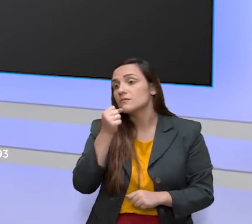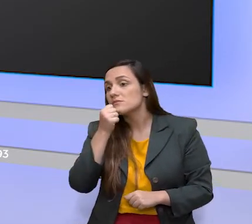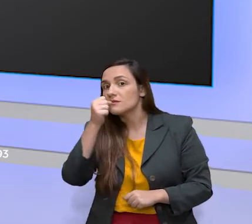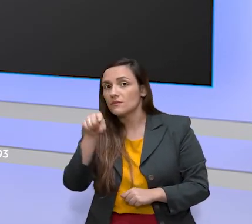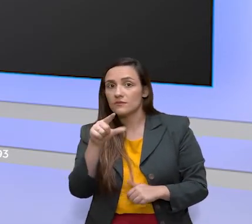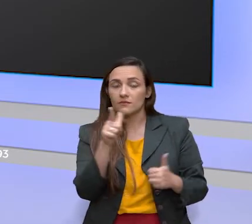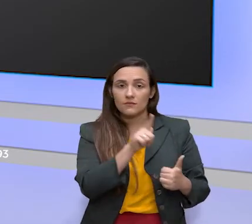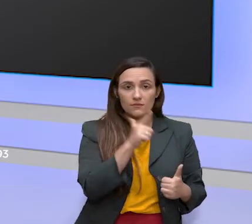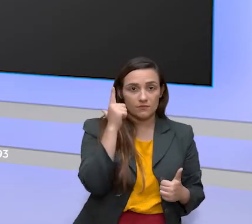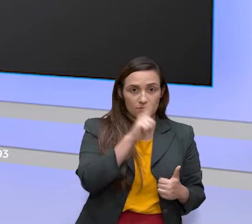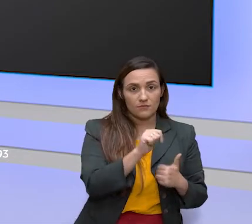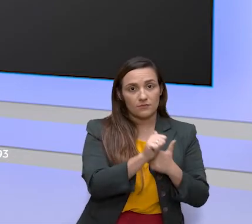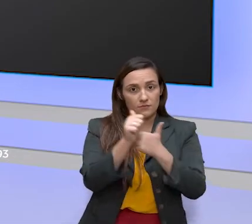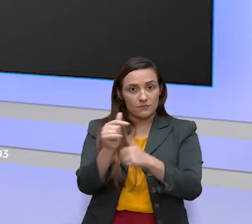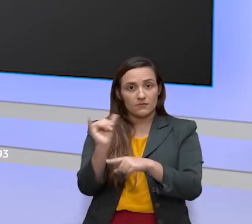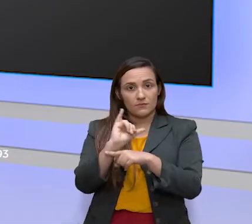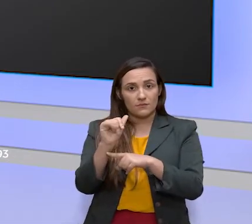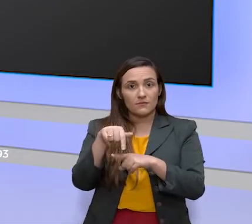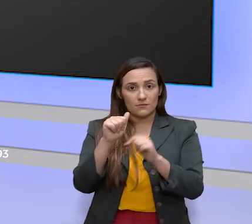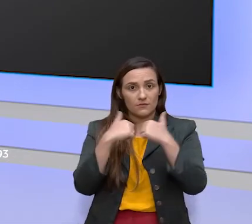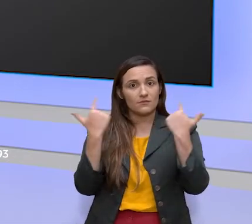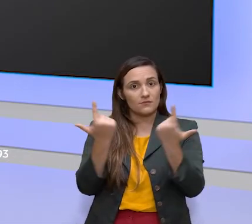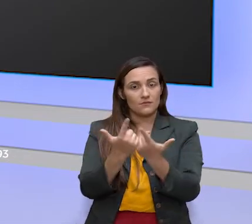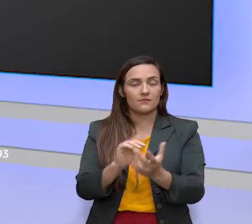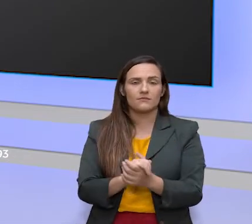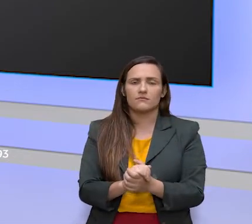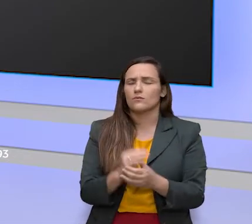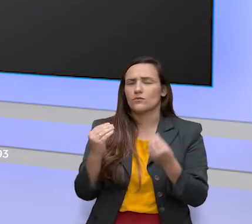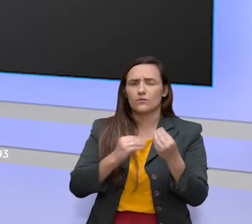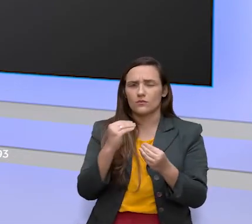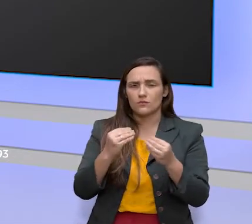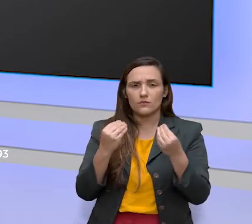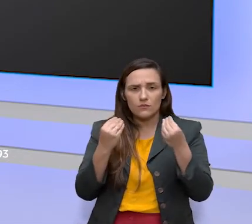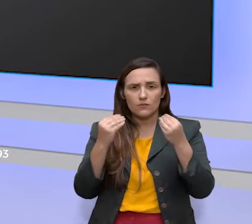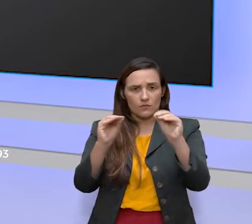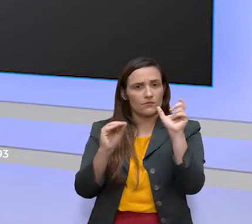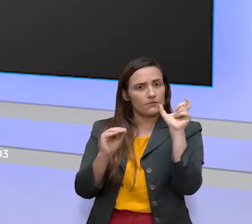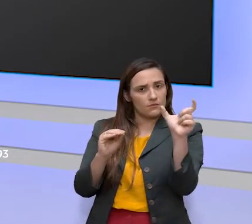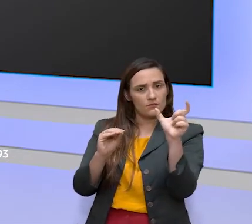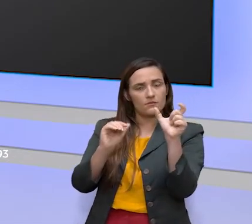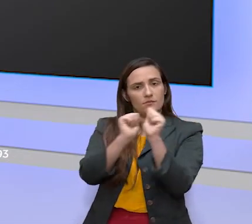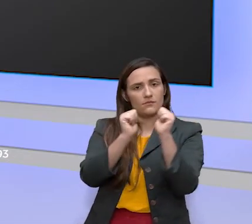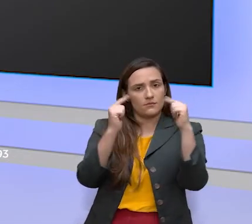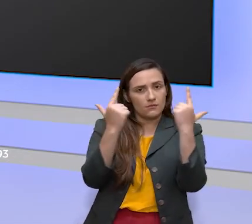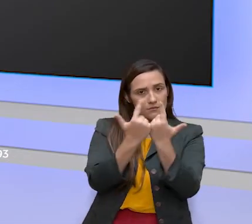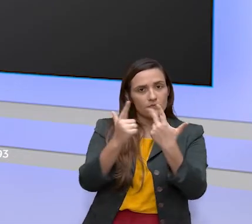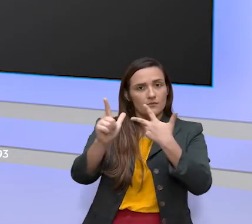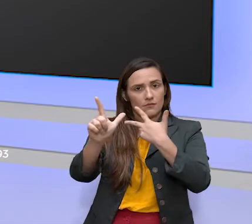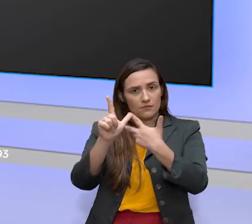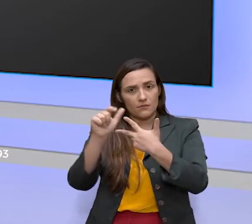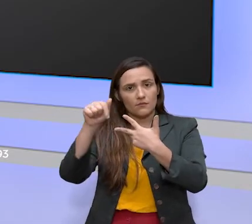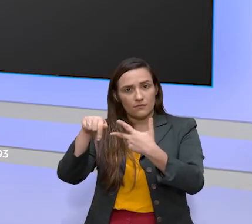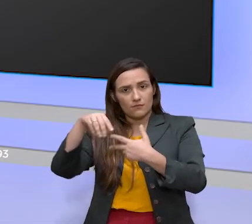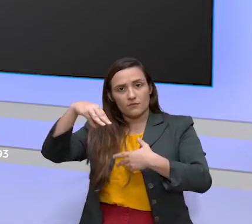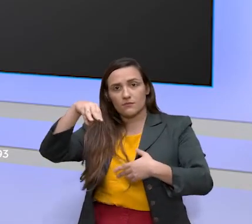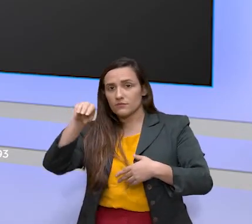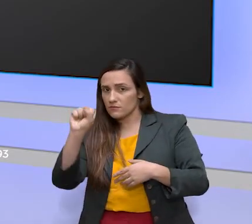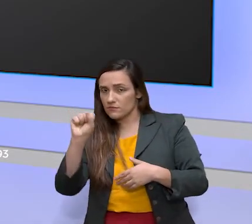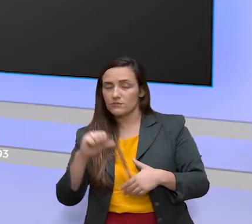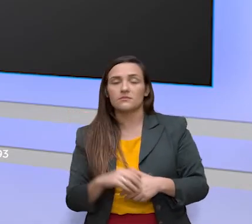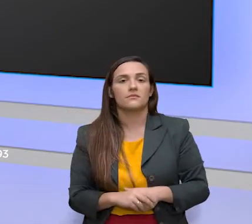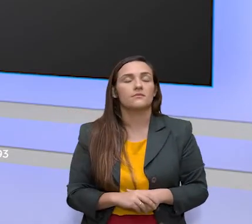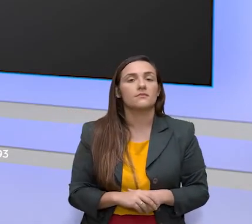outras reportagens você confere no YouTube da Casa de Leis. Basta pesquisar por Assembleia Legislativa